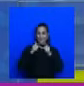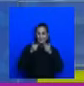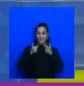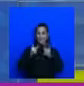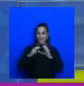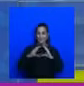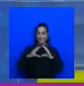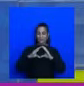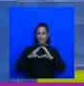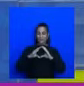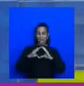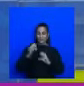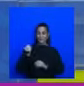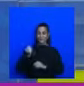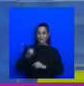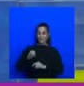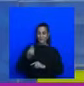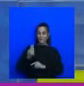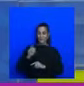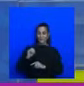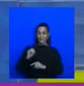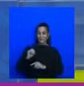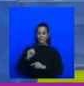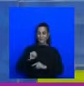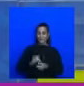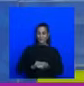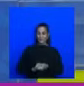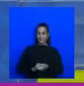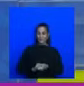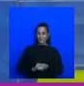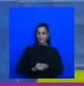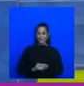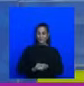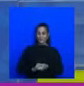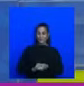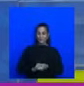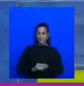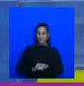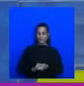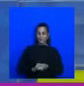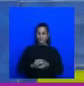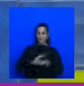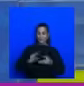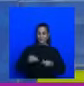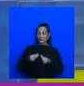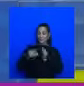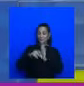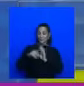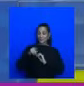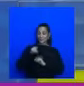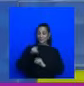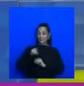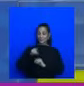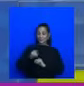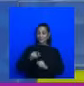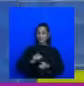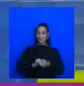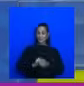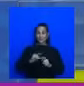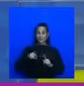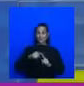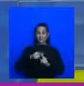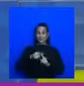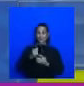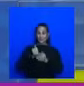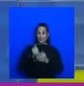Vem sorte. Bola branca número 20. Branca 20. Este prêmio pode sair para você.